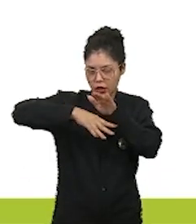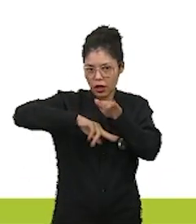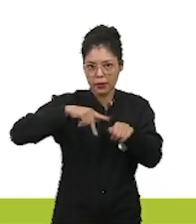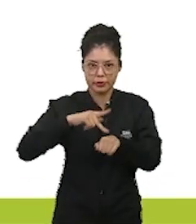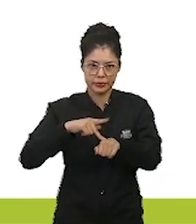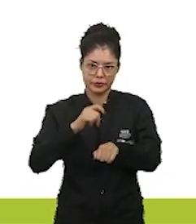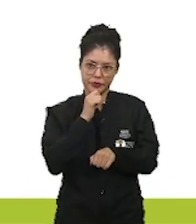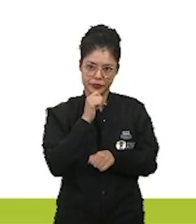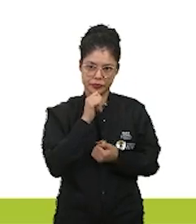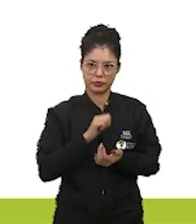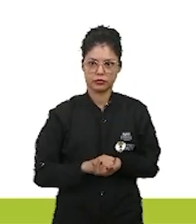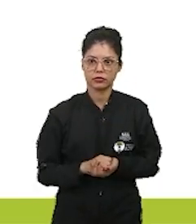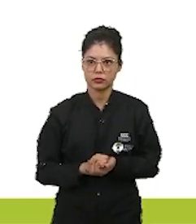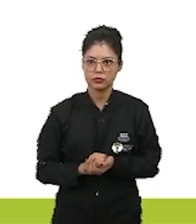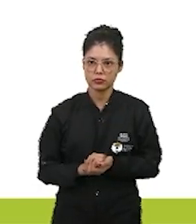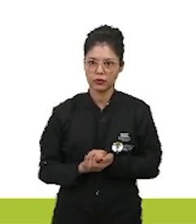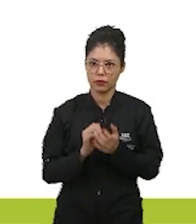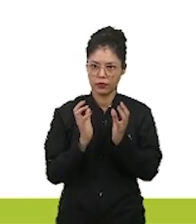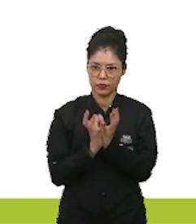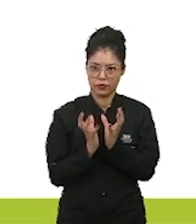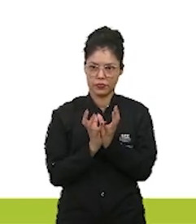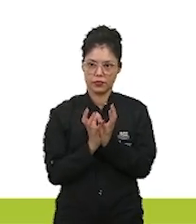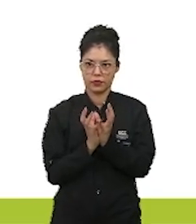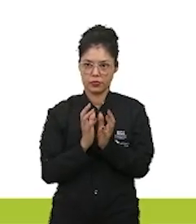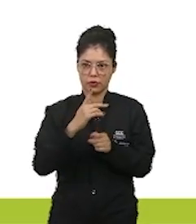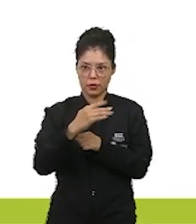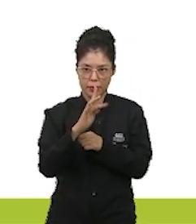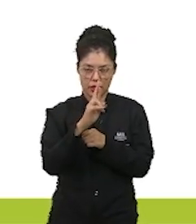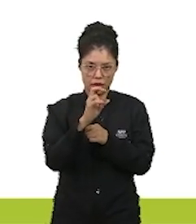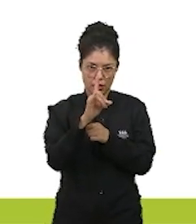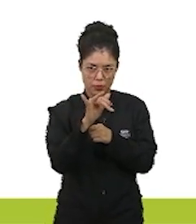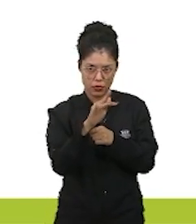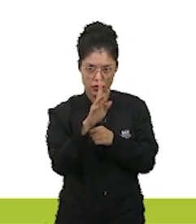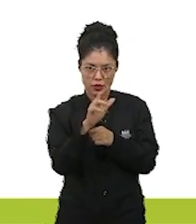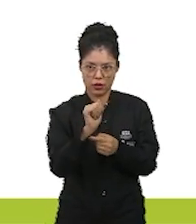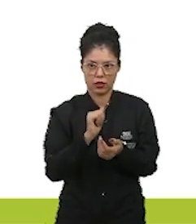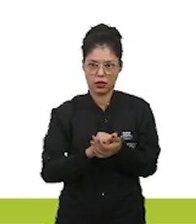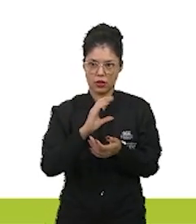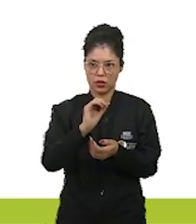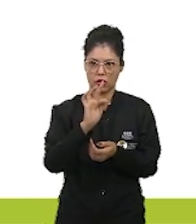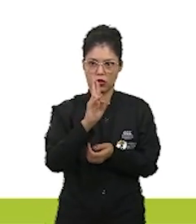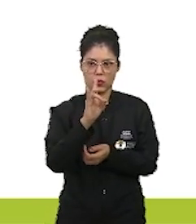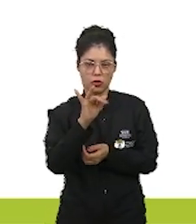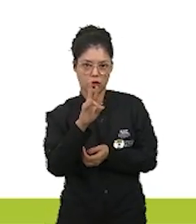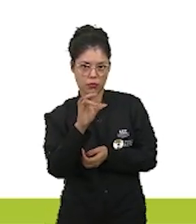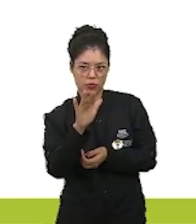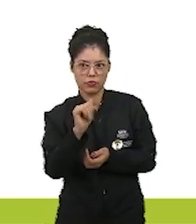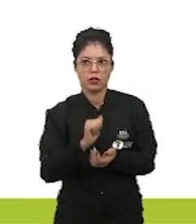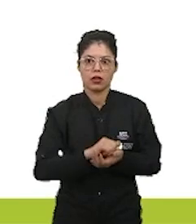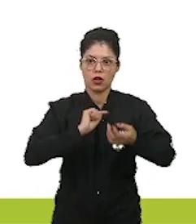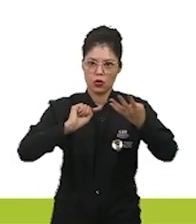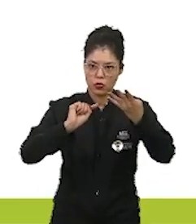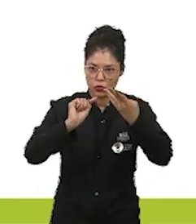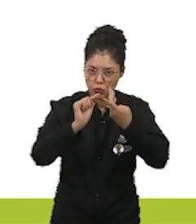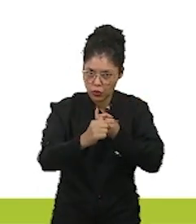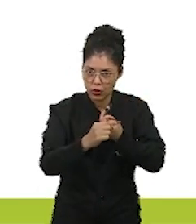Tá? Classificação, nós temos aí a paratamórficas e ortometamórfica. Tipo de